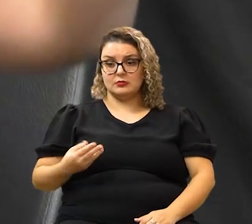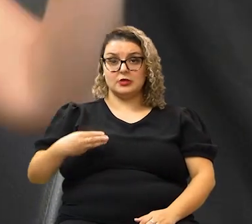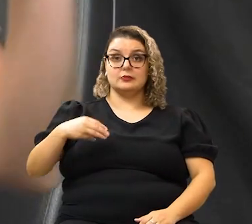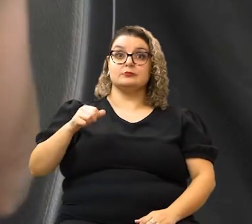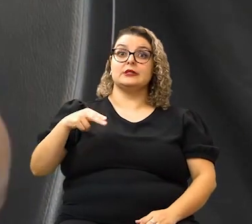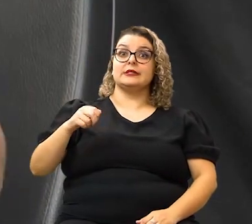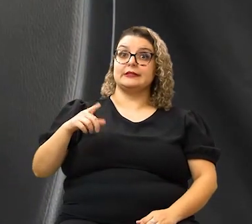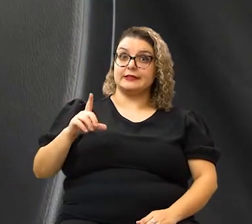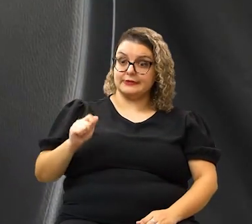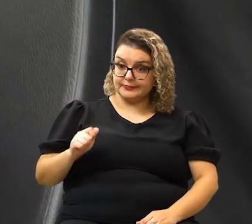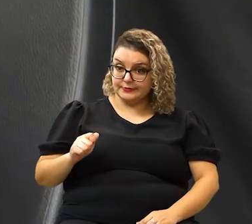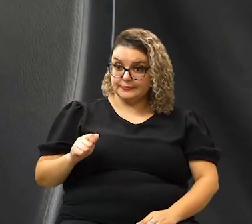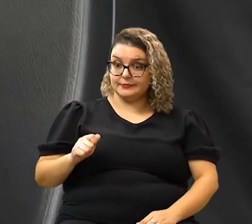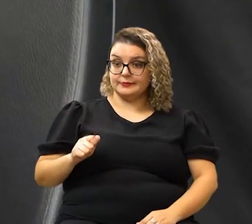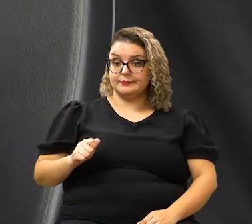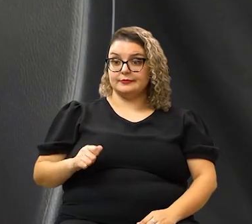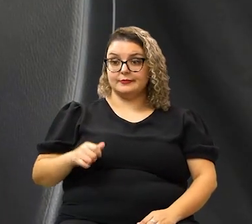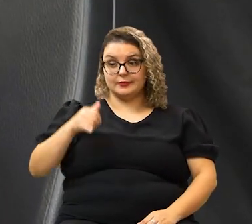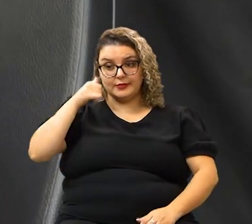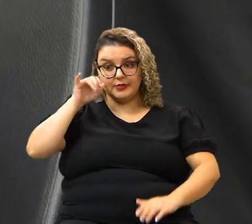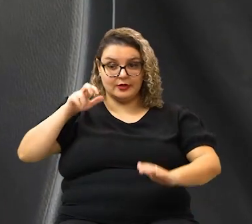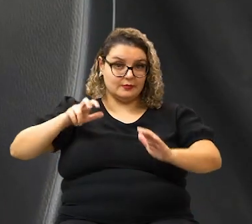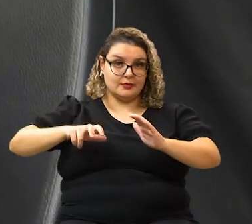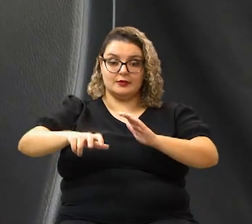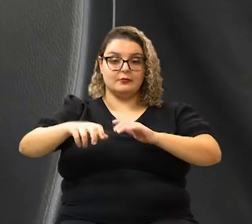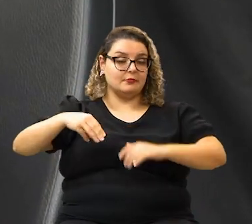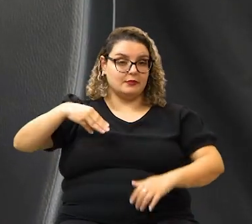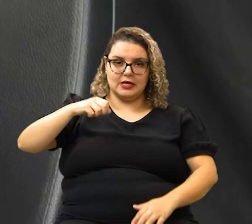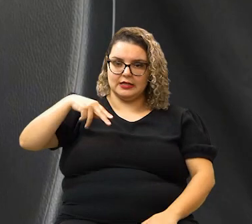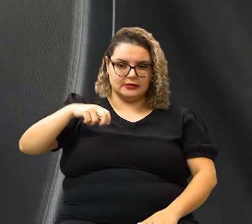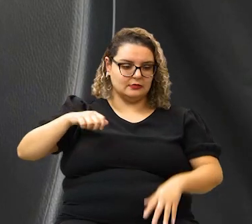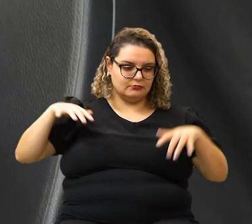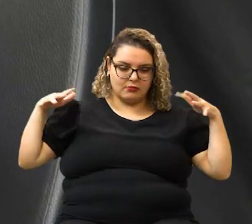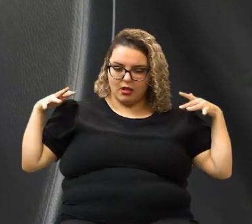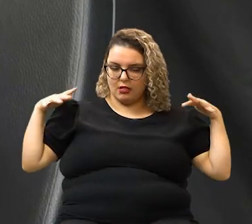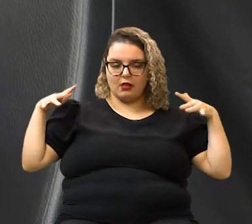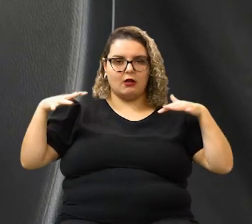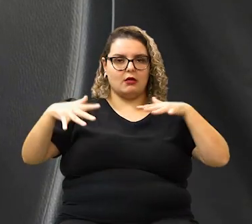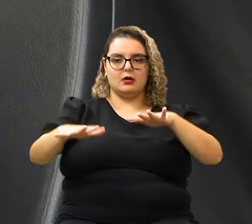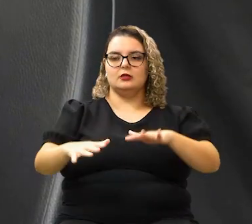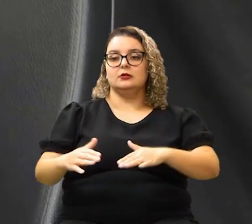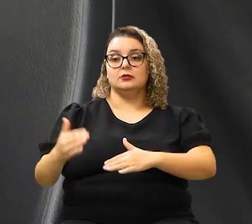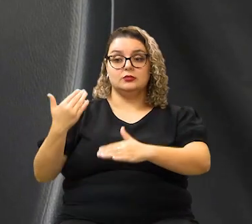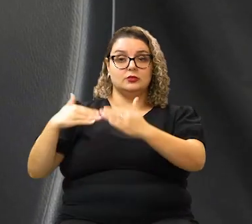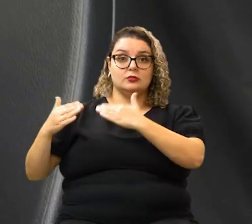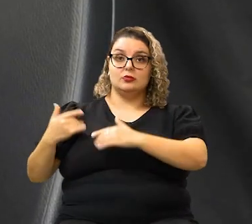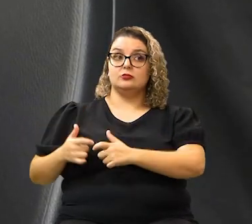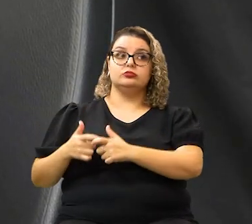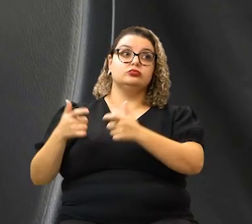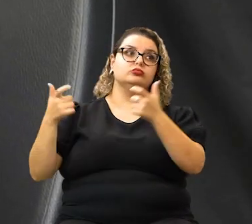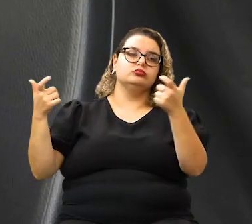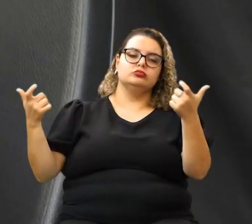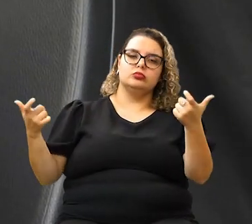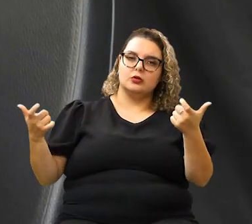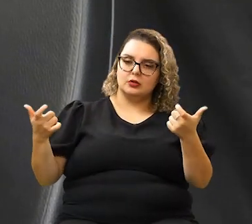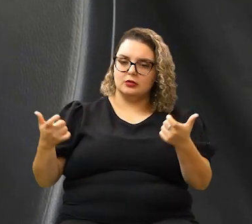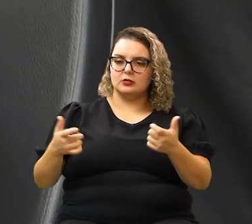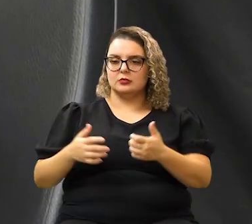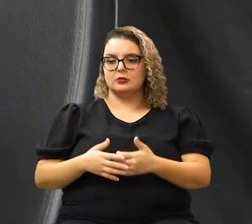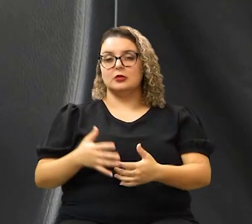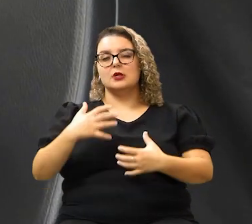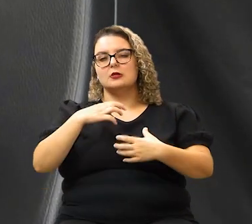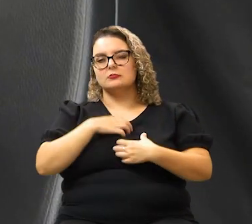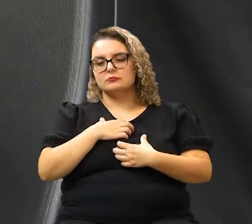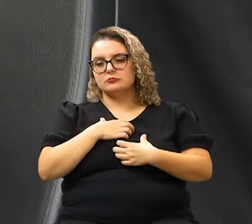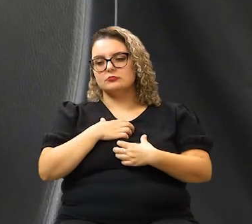está passando, né, então a gente está tendo retrocessos enormes, e a minha sensação é que eu não estava falando sozinha. Sim. Que tinha gente que